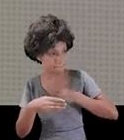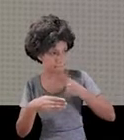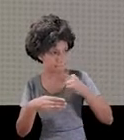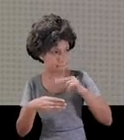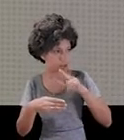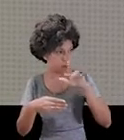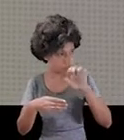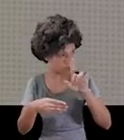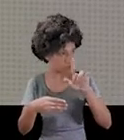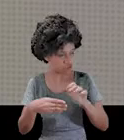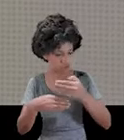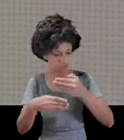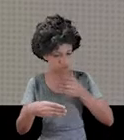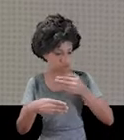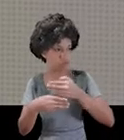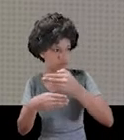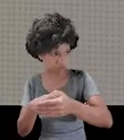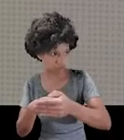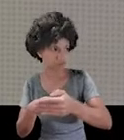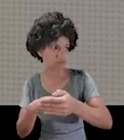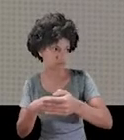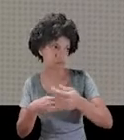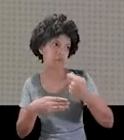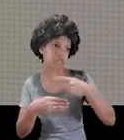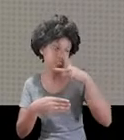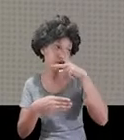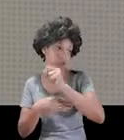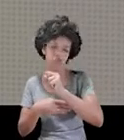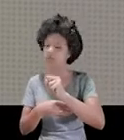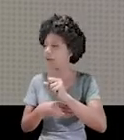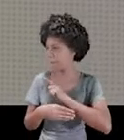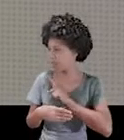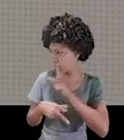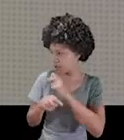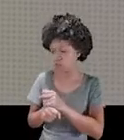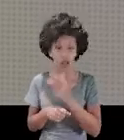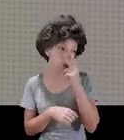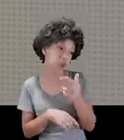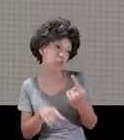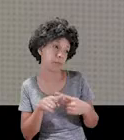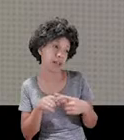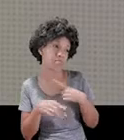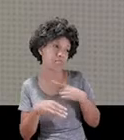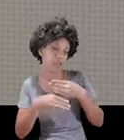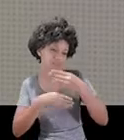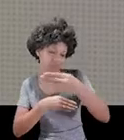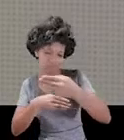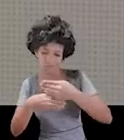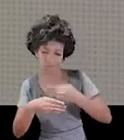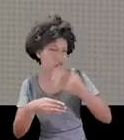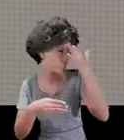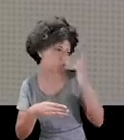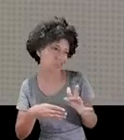menos entre você e e fora para fortalecer eu acho que porque queria